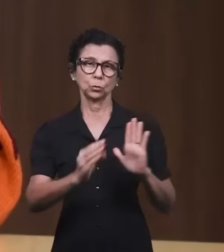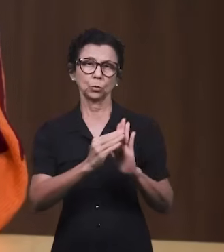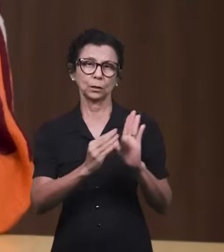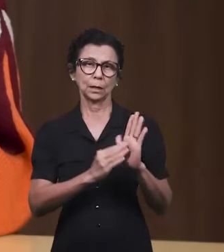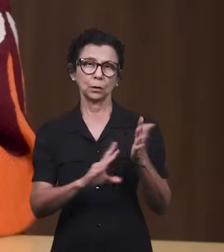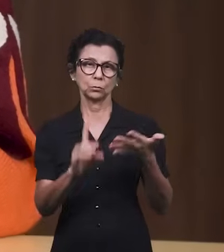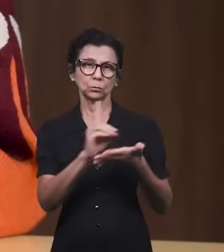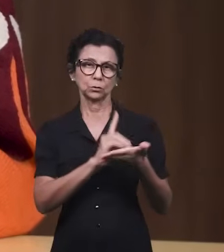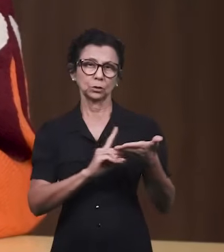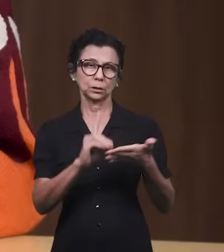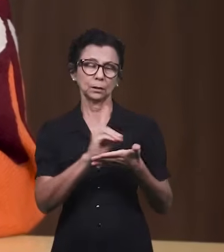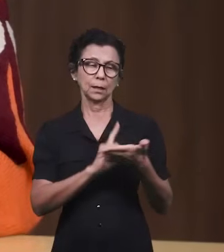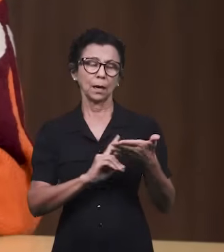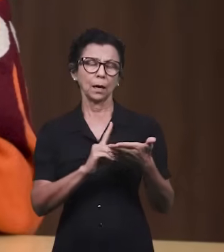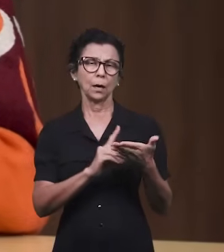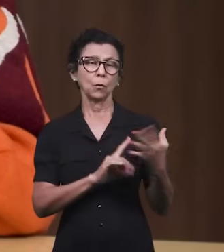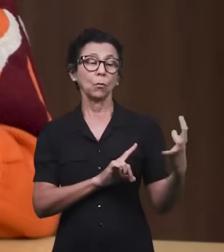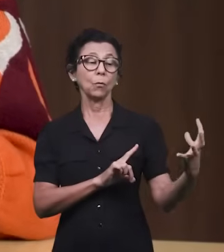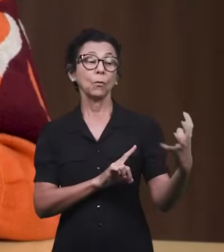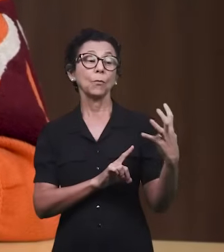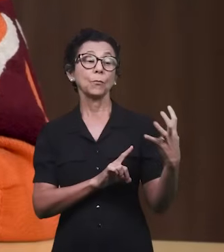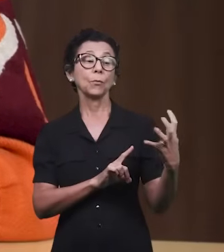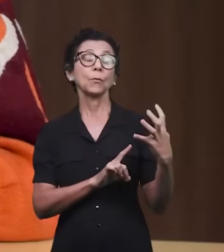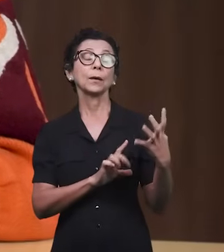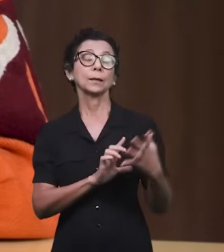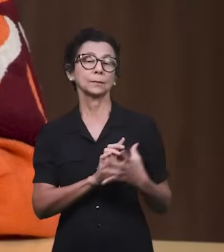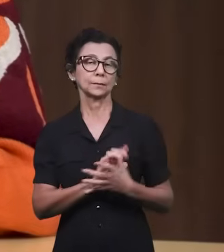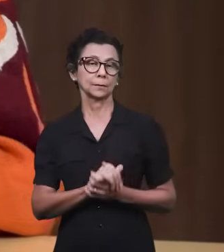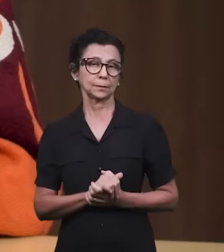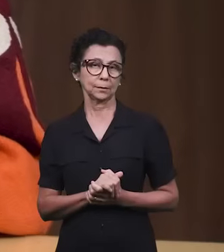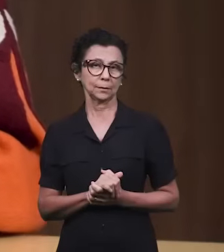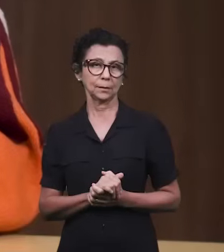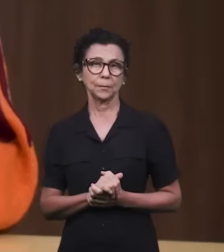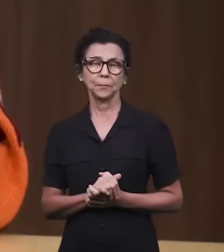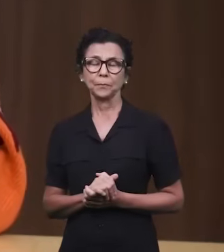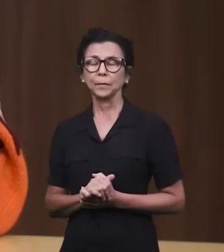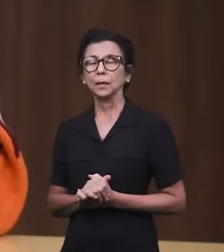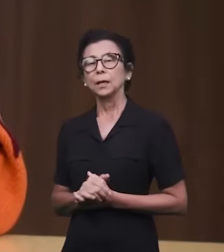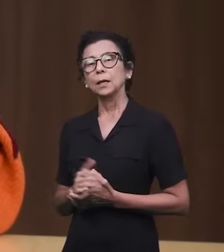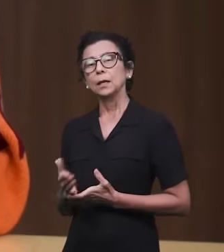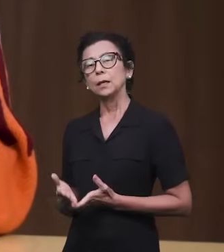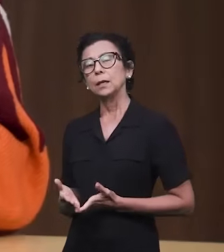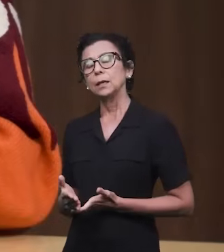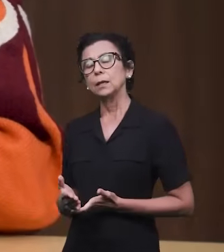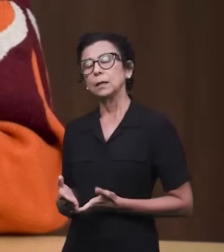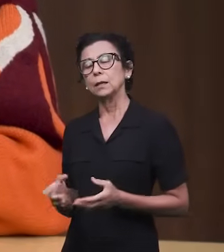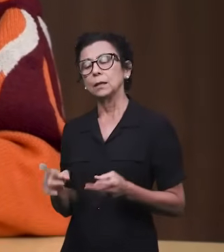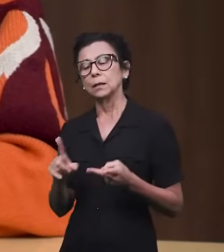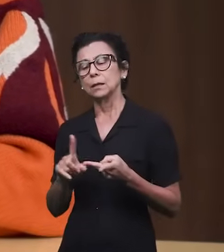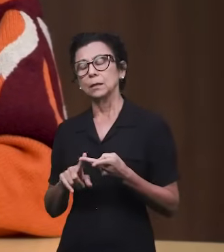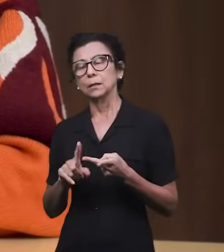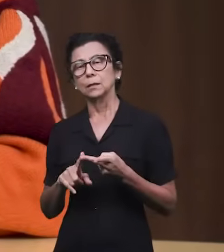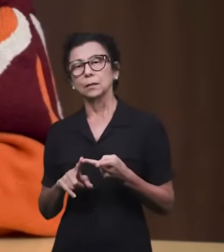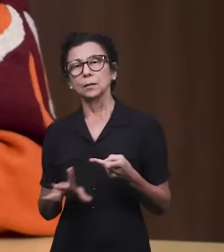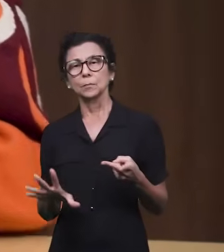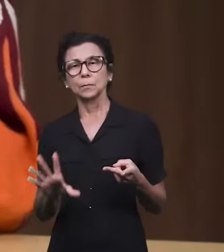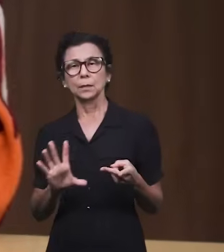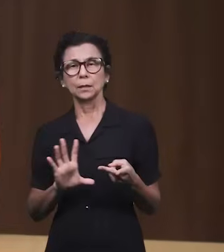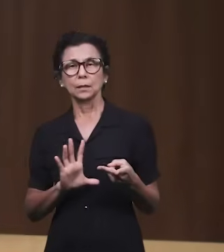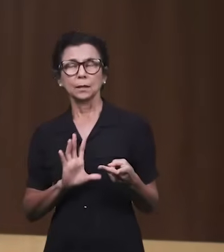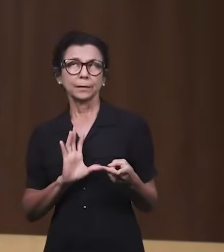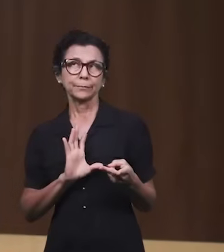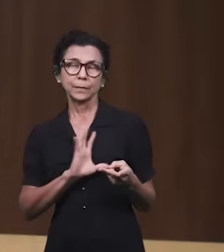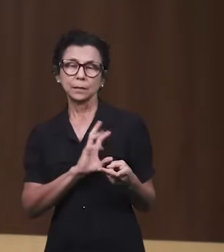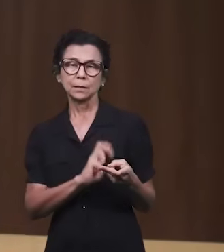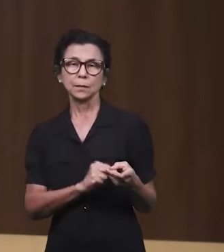pais desconhecem. E como que esse olhar amoroso, mas também atento e firme, pode ajudar a proteger.